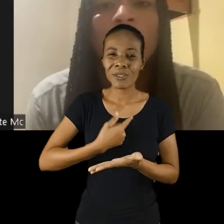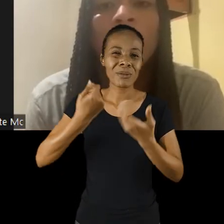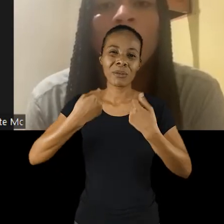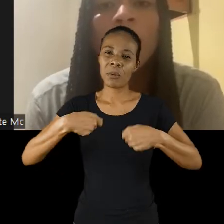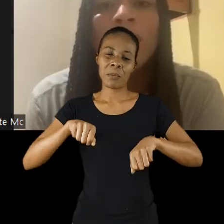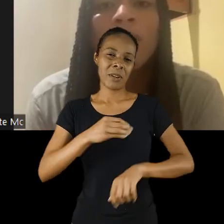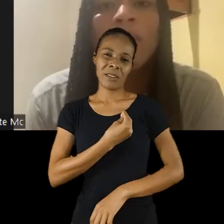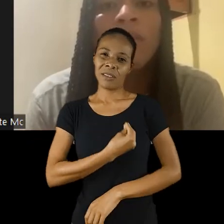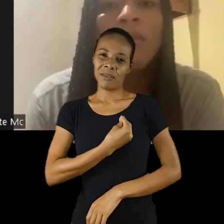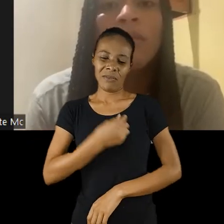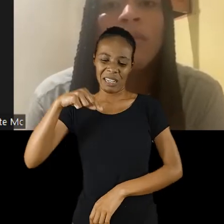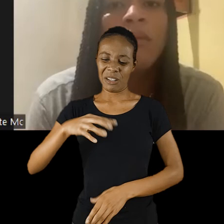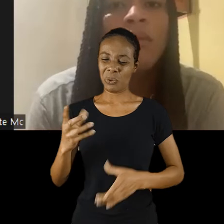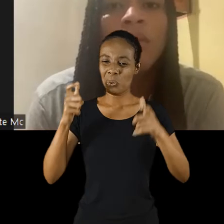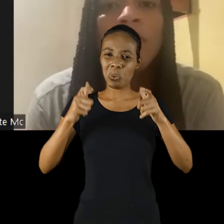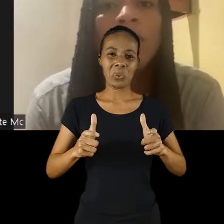né, naquele lugar